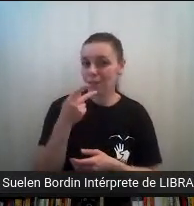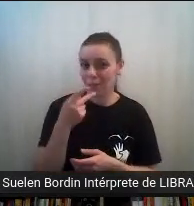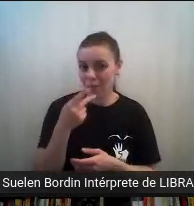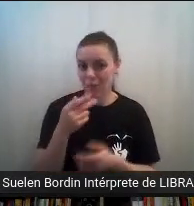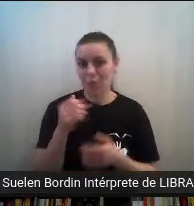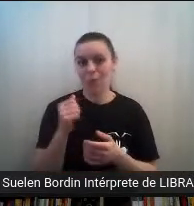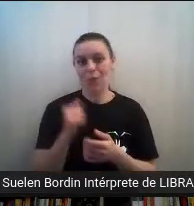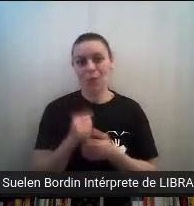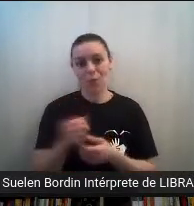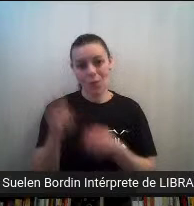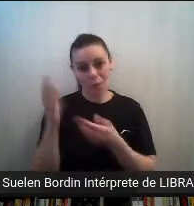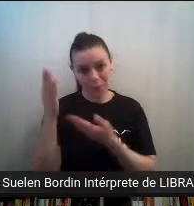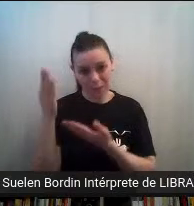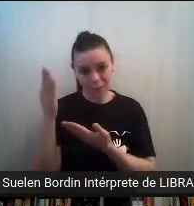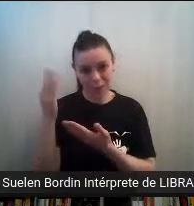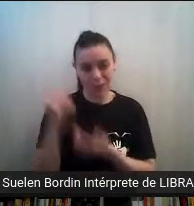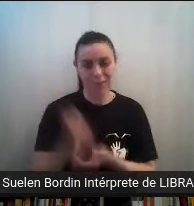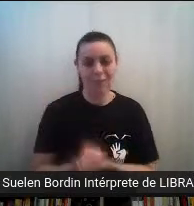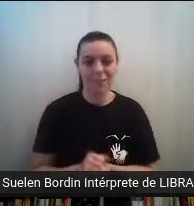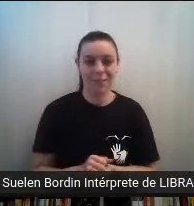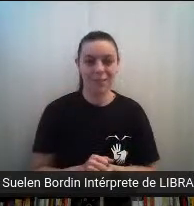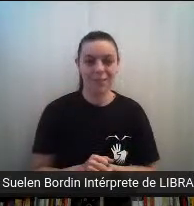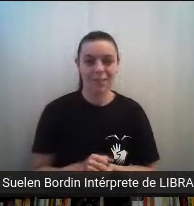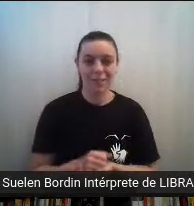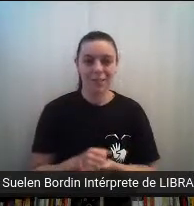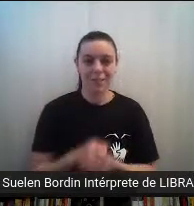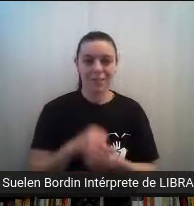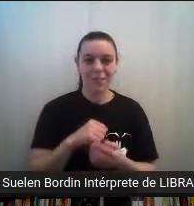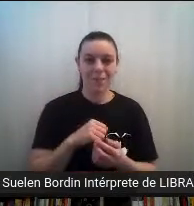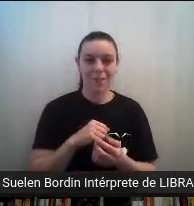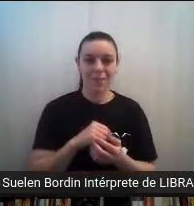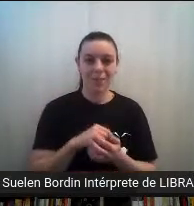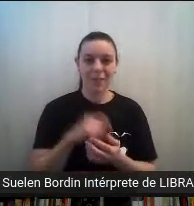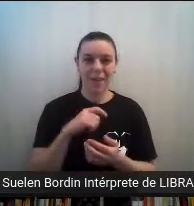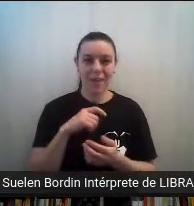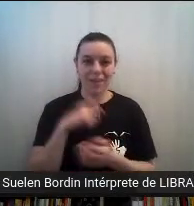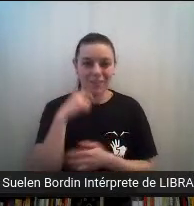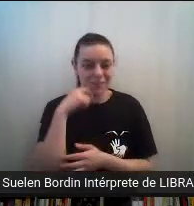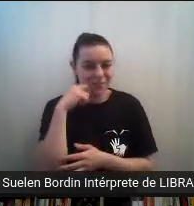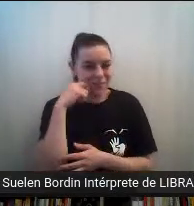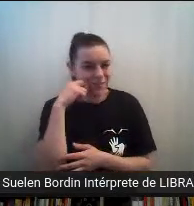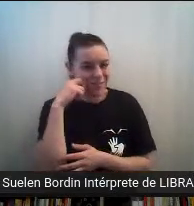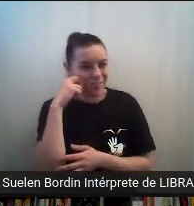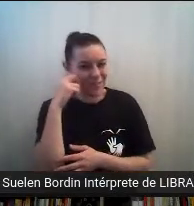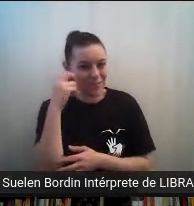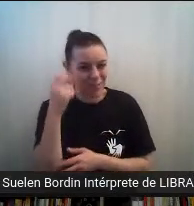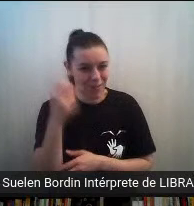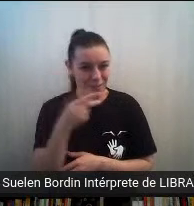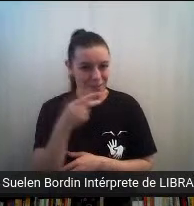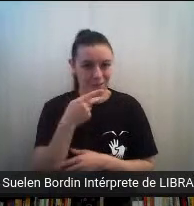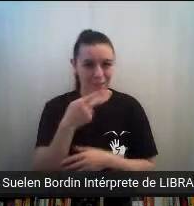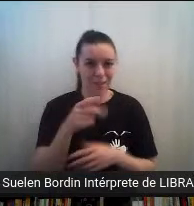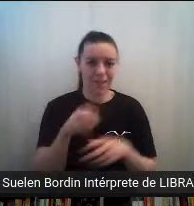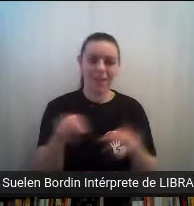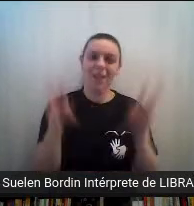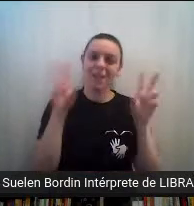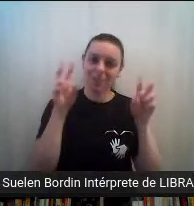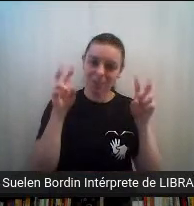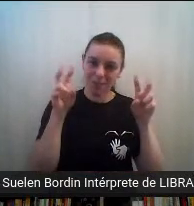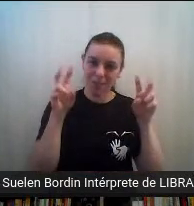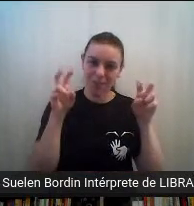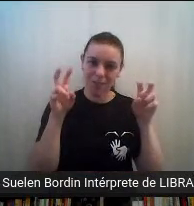disse a meu respeito. Eu sou bastante tímida em falar sobre isso.